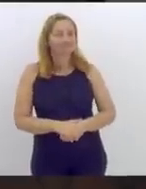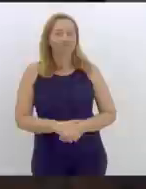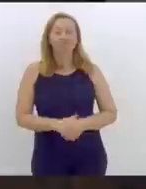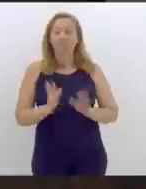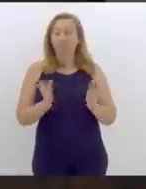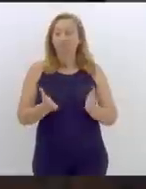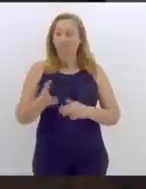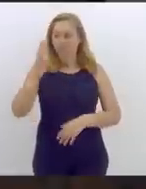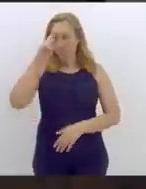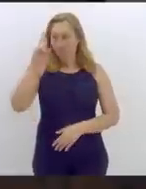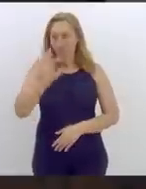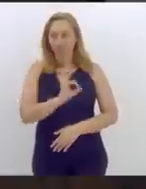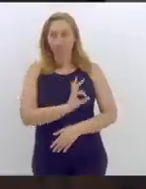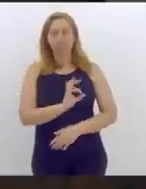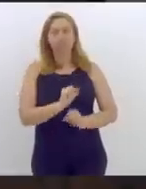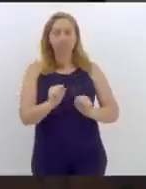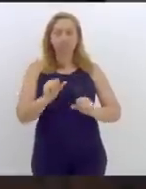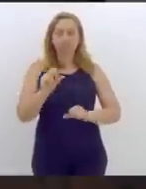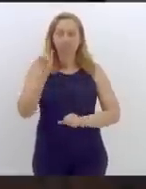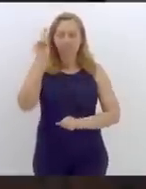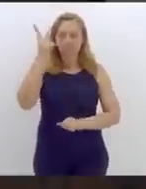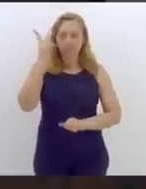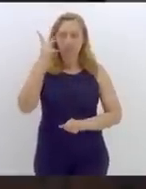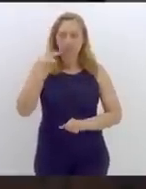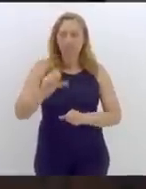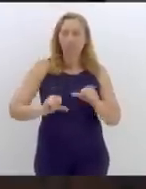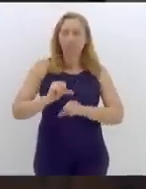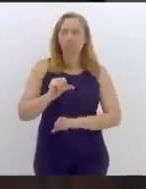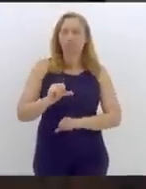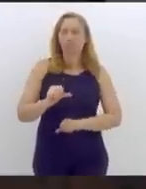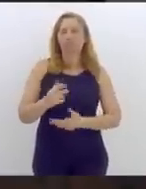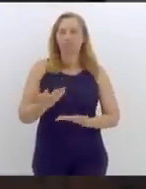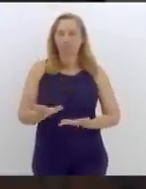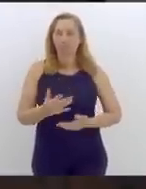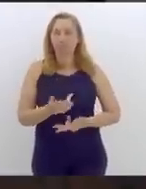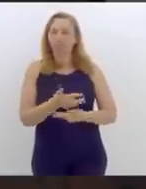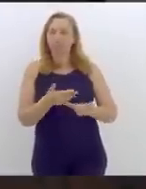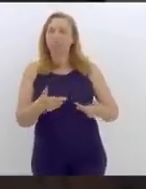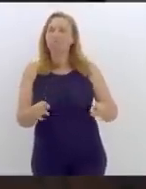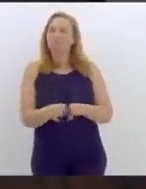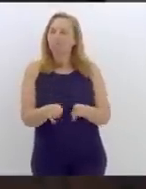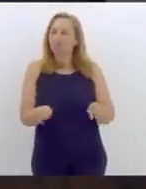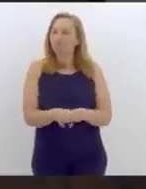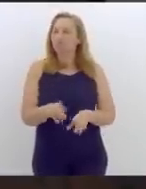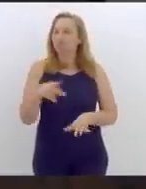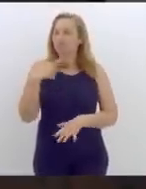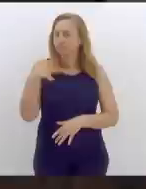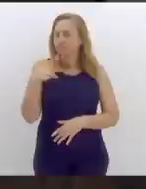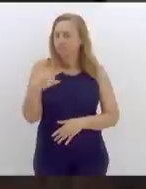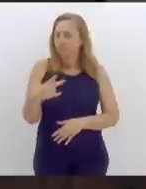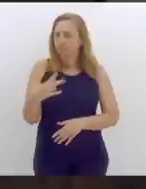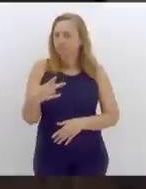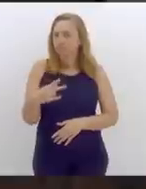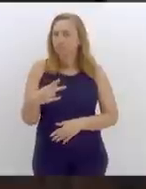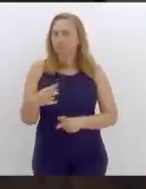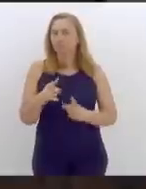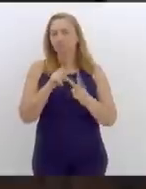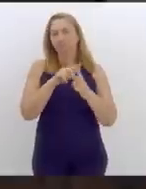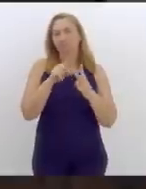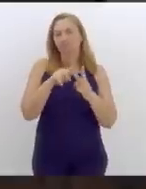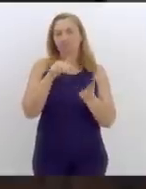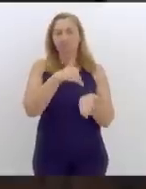são coronéis e podem mudar a história e a vida de pessoas como muito bem eu coloquei para os dois